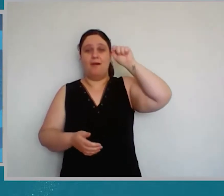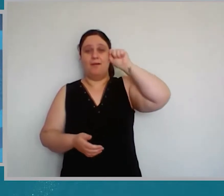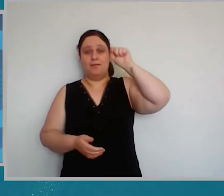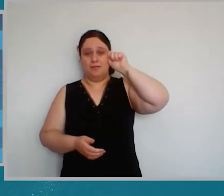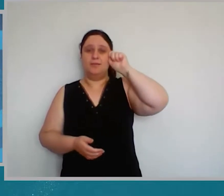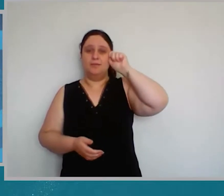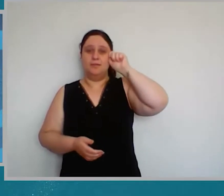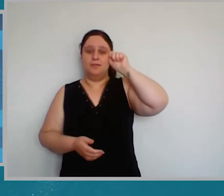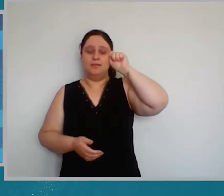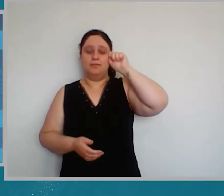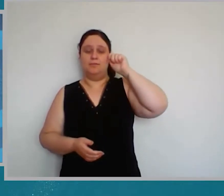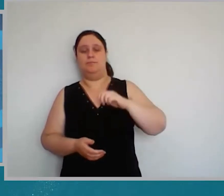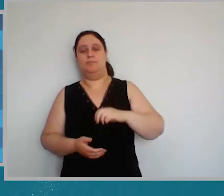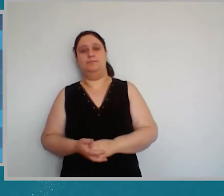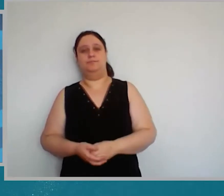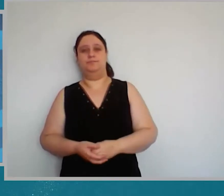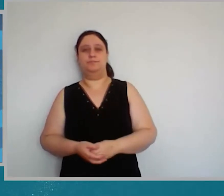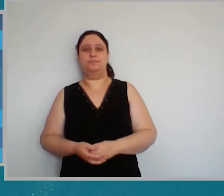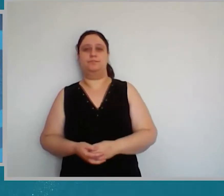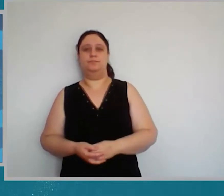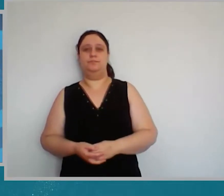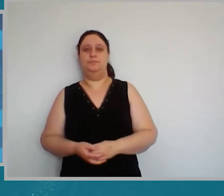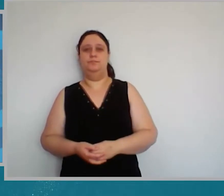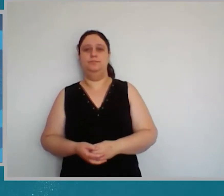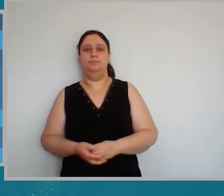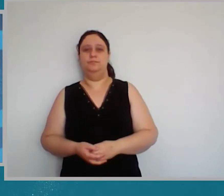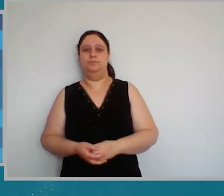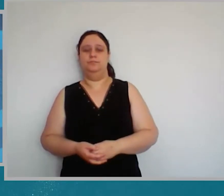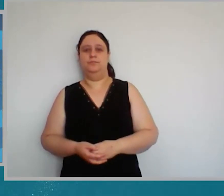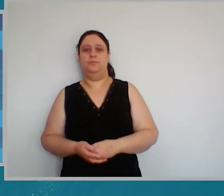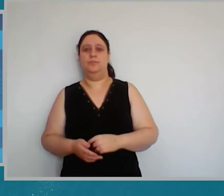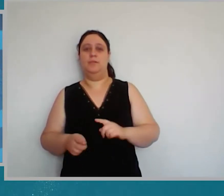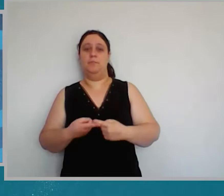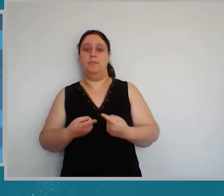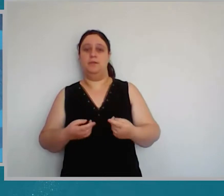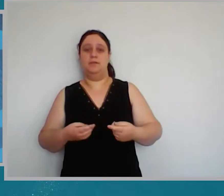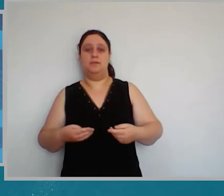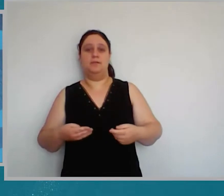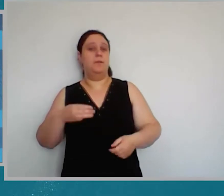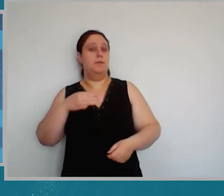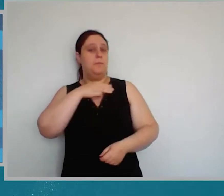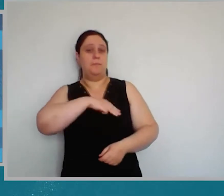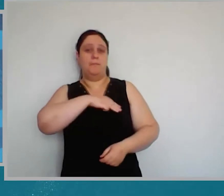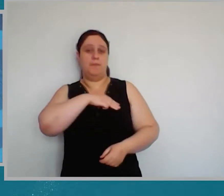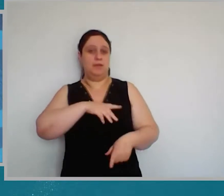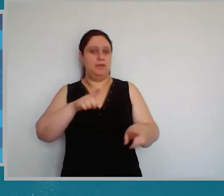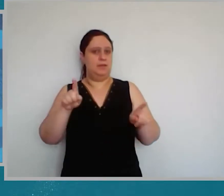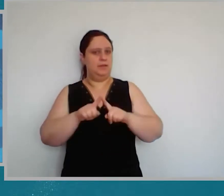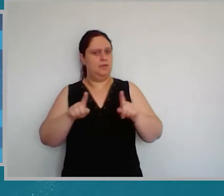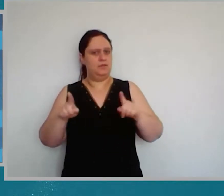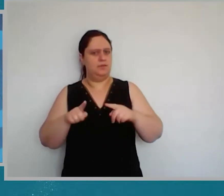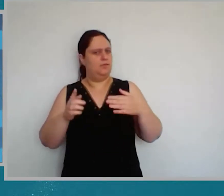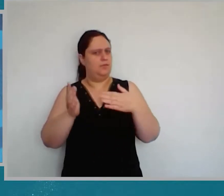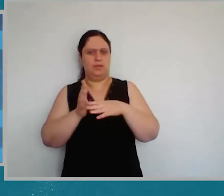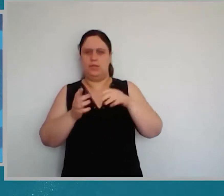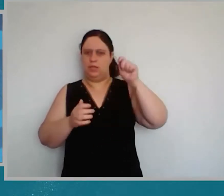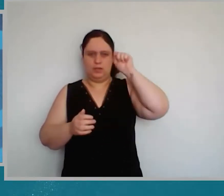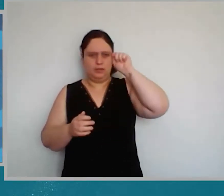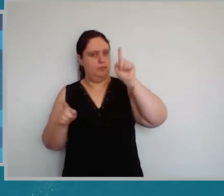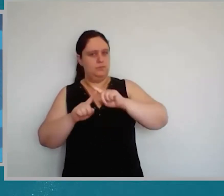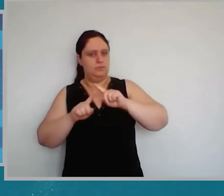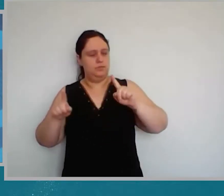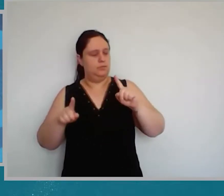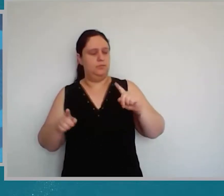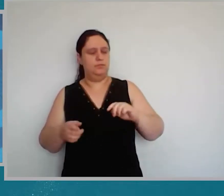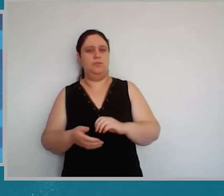homem. Mas no livro de Mateus não. O livro de Mateus não vai até Adão. Começa